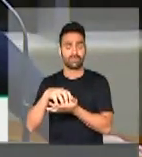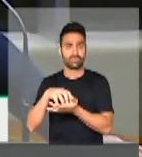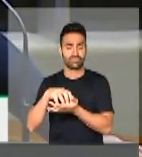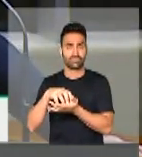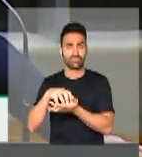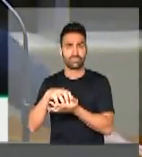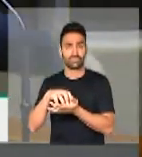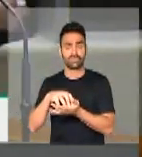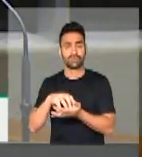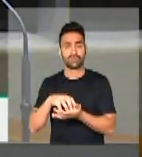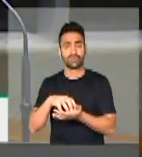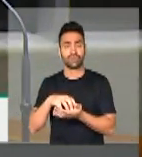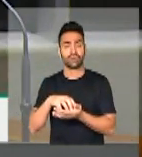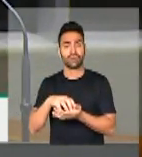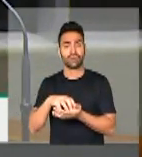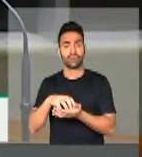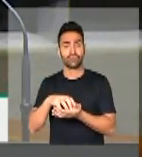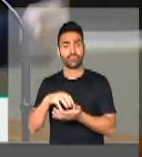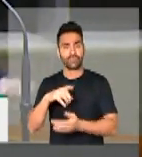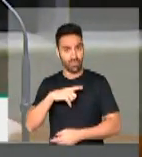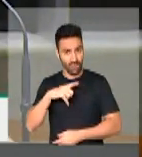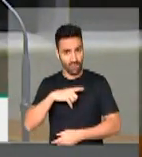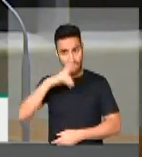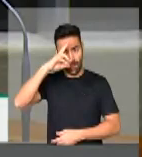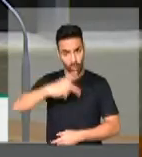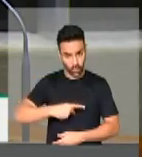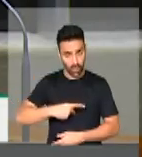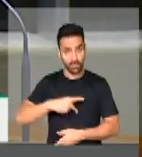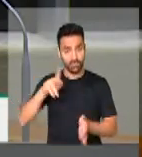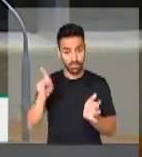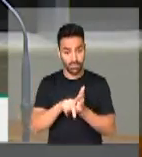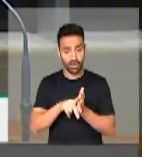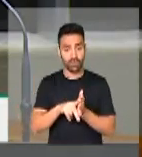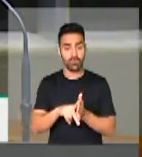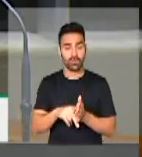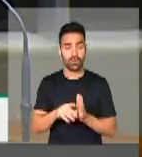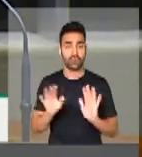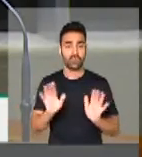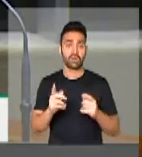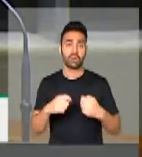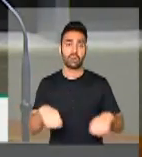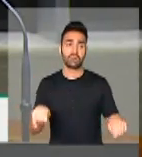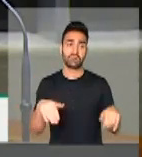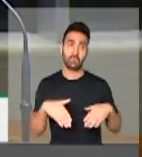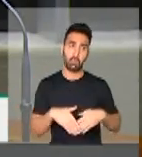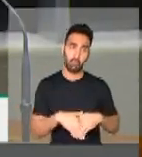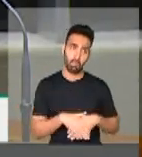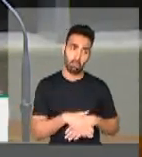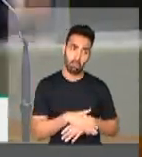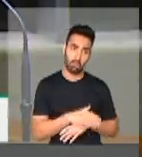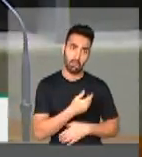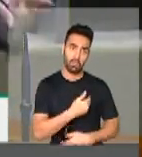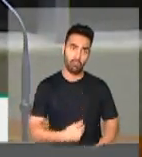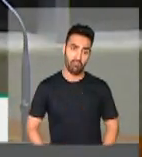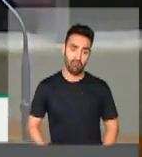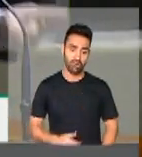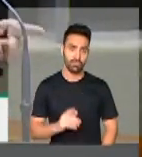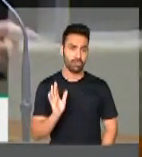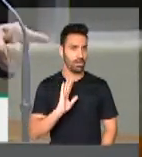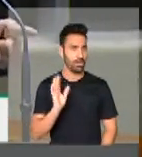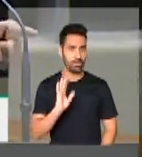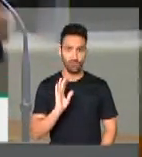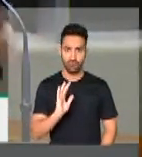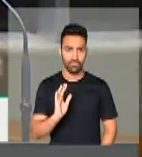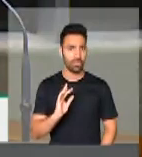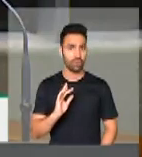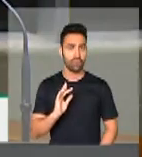instituições do Estado brasileiro tem a sua autonomia e, portanto, não tem que dizer sim, senhor, ao governo, tem que dizer sim, senhor, ao